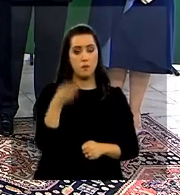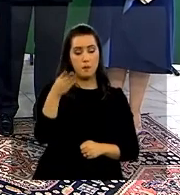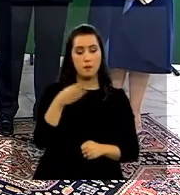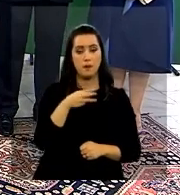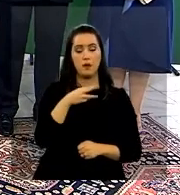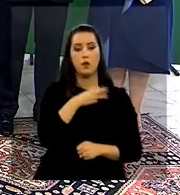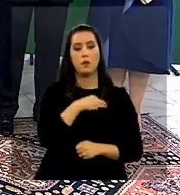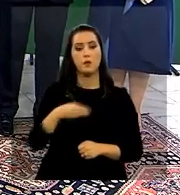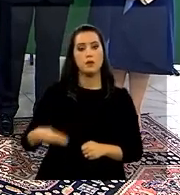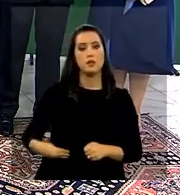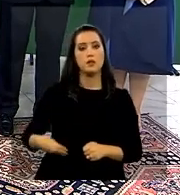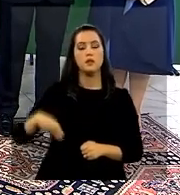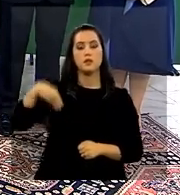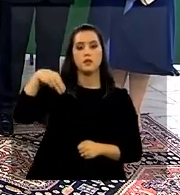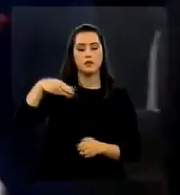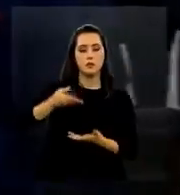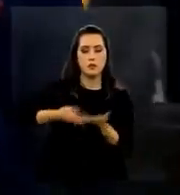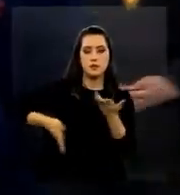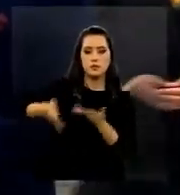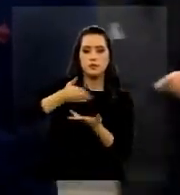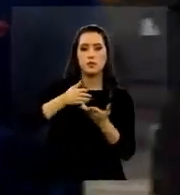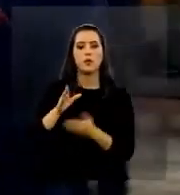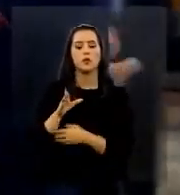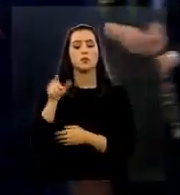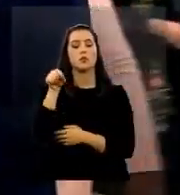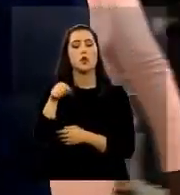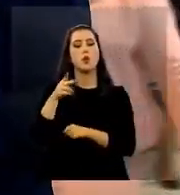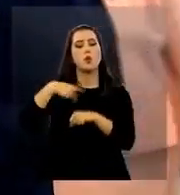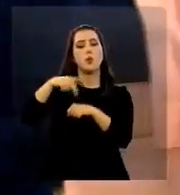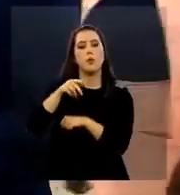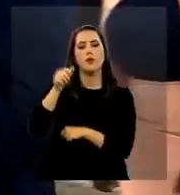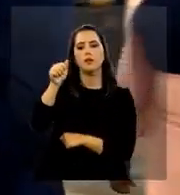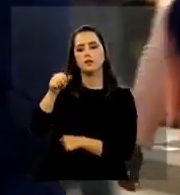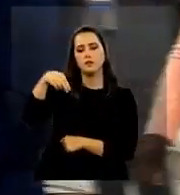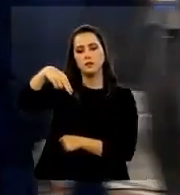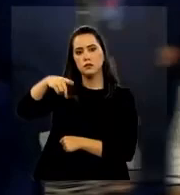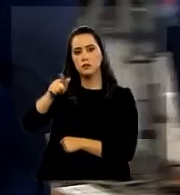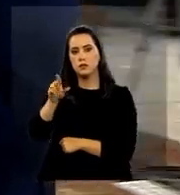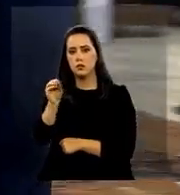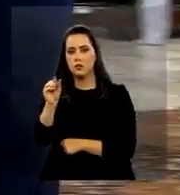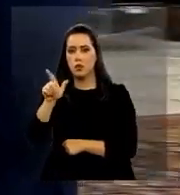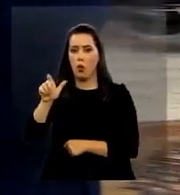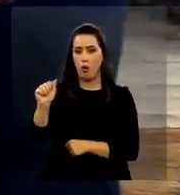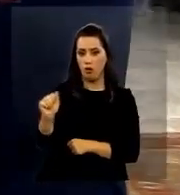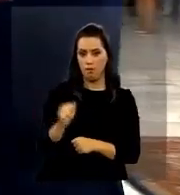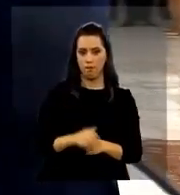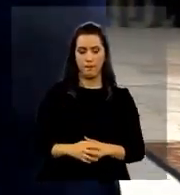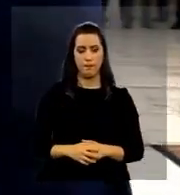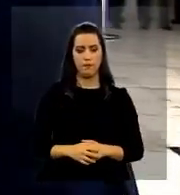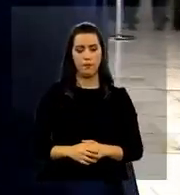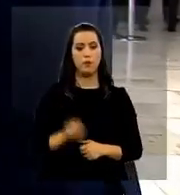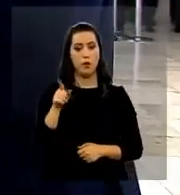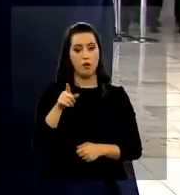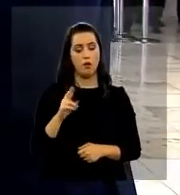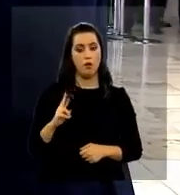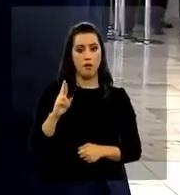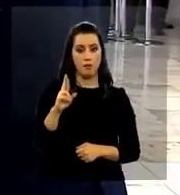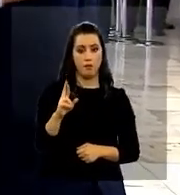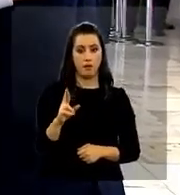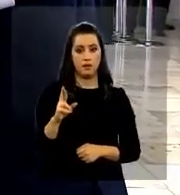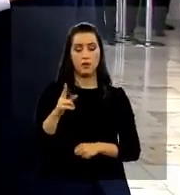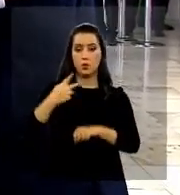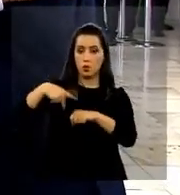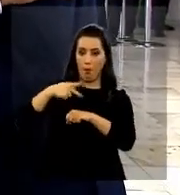Relações Exteriores da República de Angola. Temos aí o representante da República de